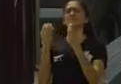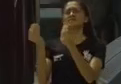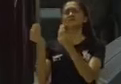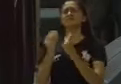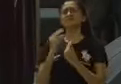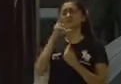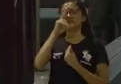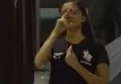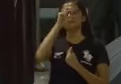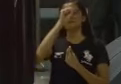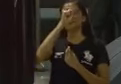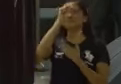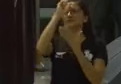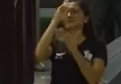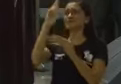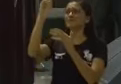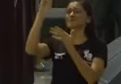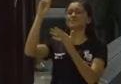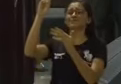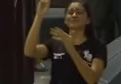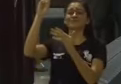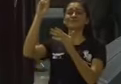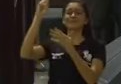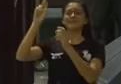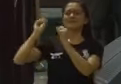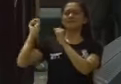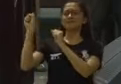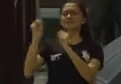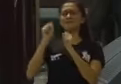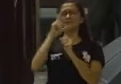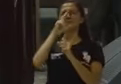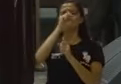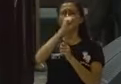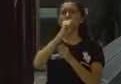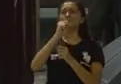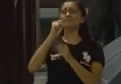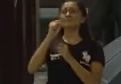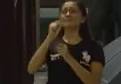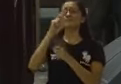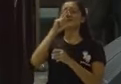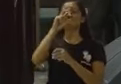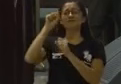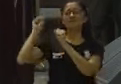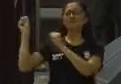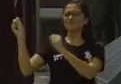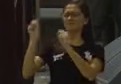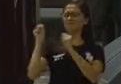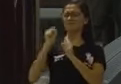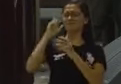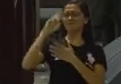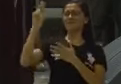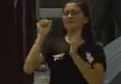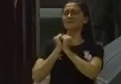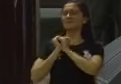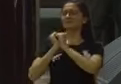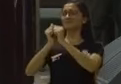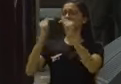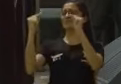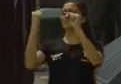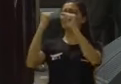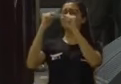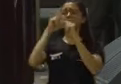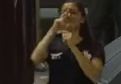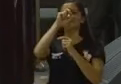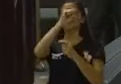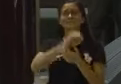fortalecei-vos no Senhor e na força do seu poder. Deixa eu lhe dizer o